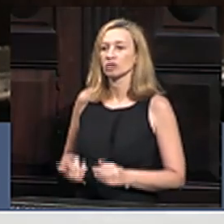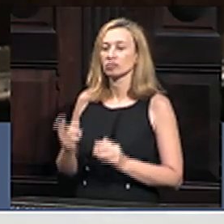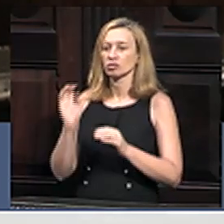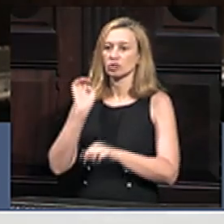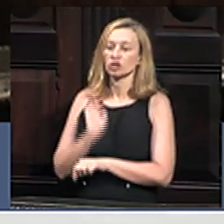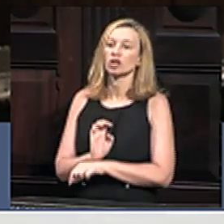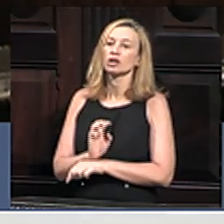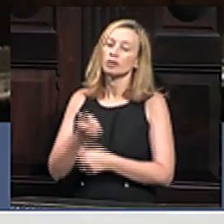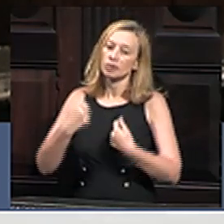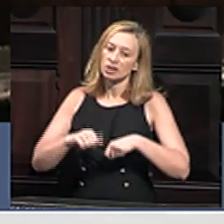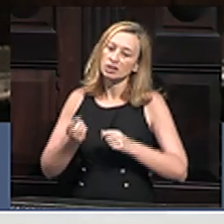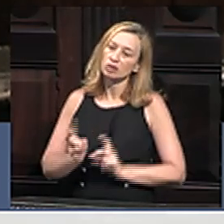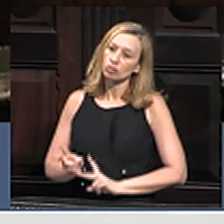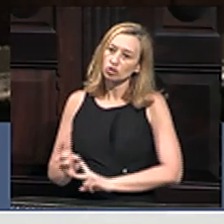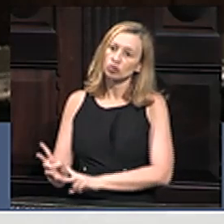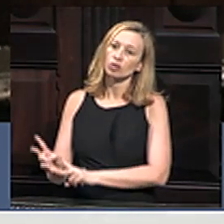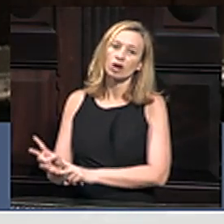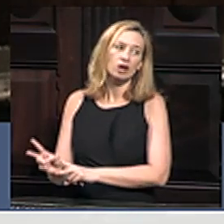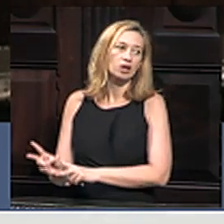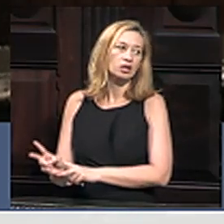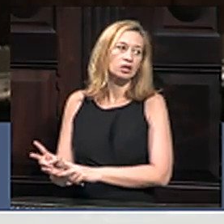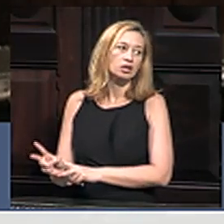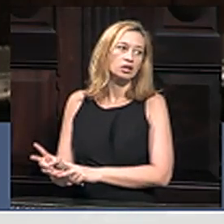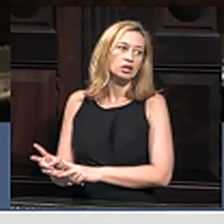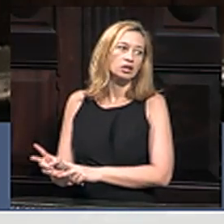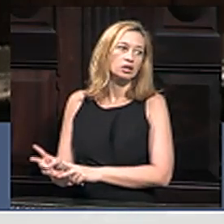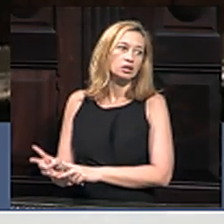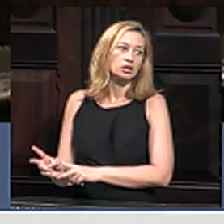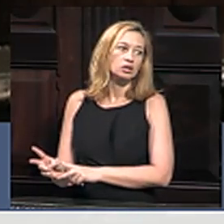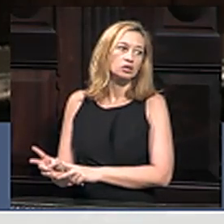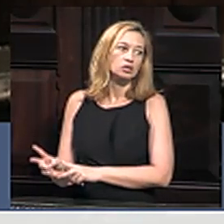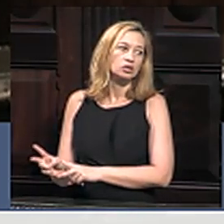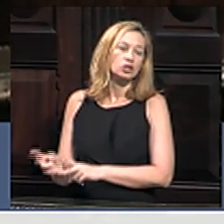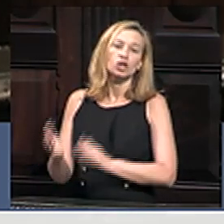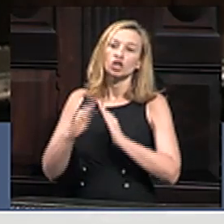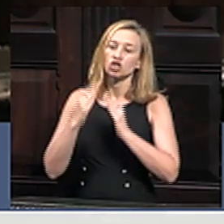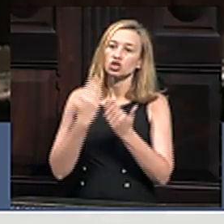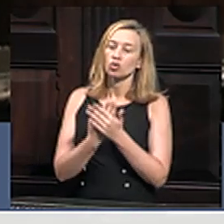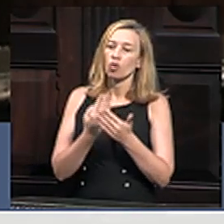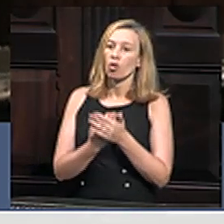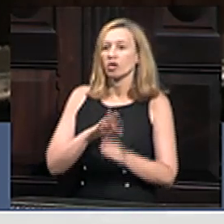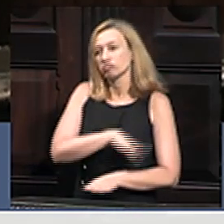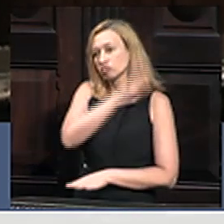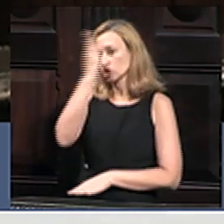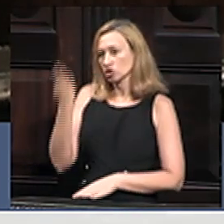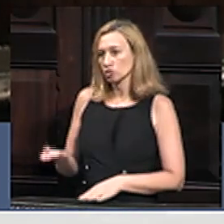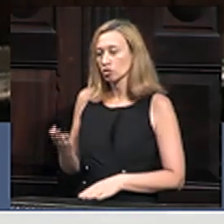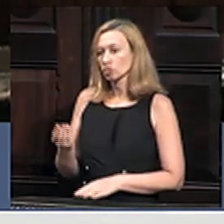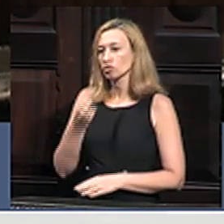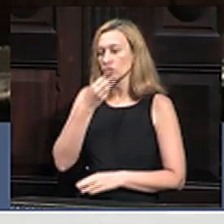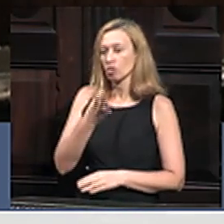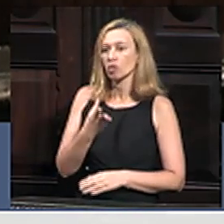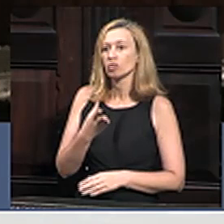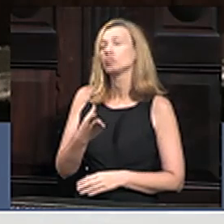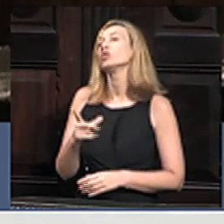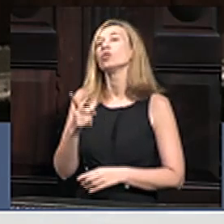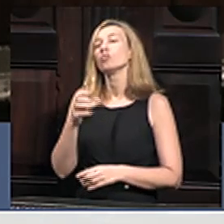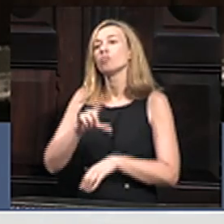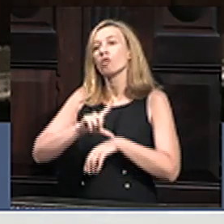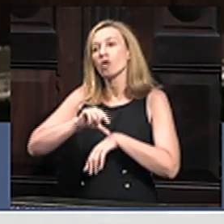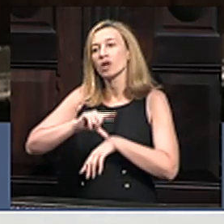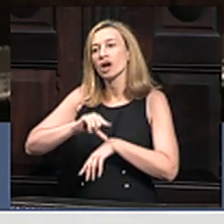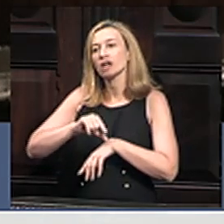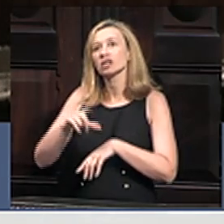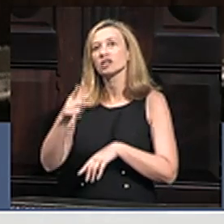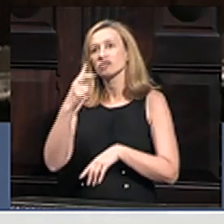dar continuidade e, principalmente, no horário em tempo integral, com qualificação profissional, para que tenhamos